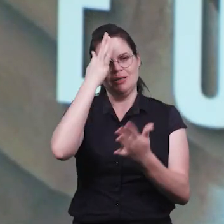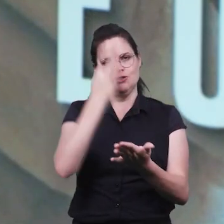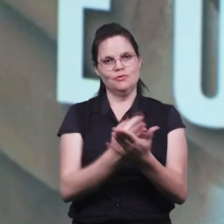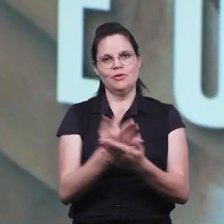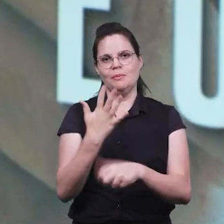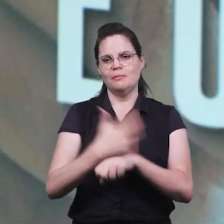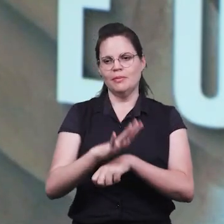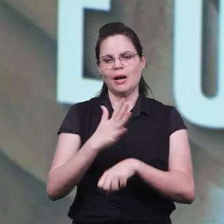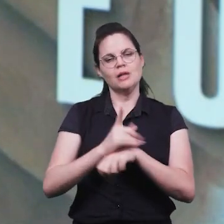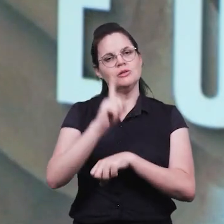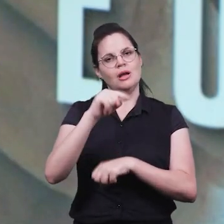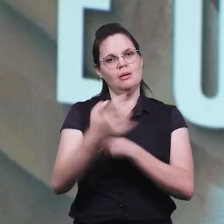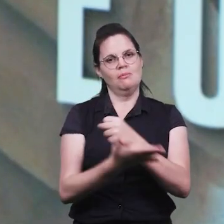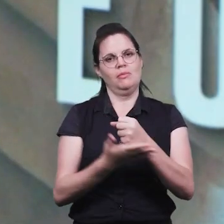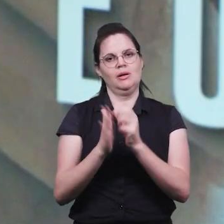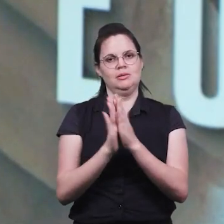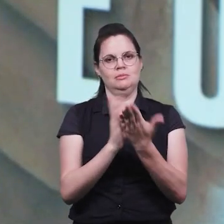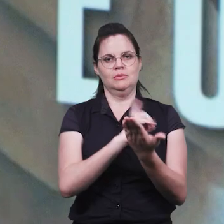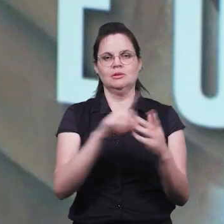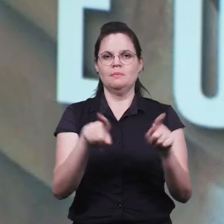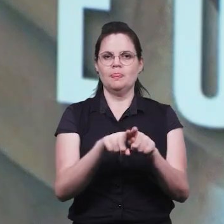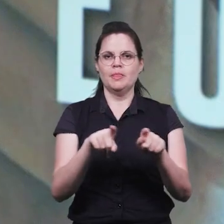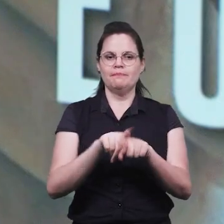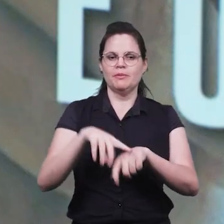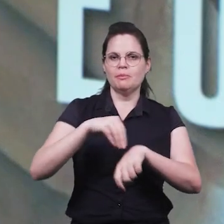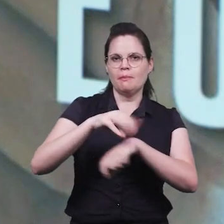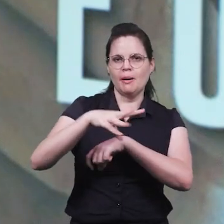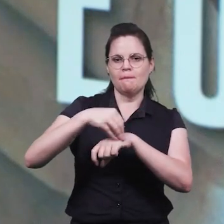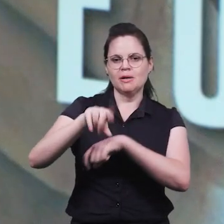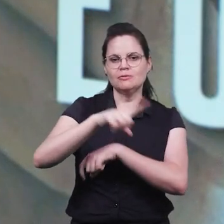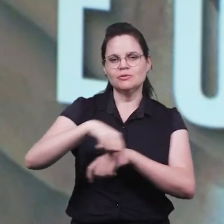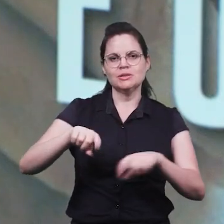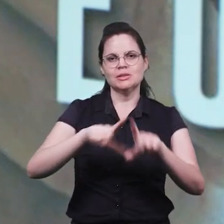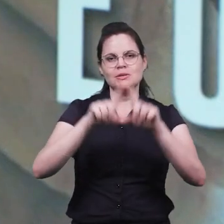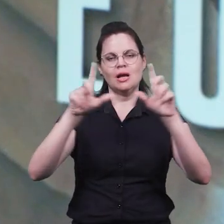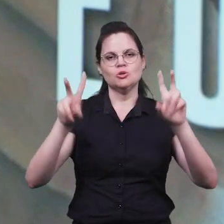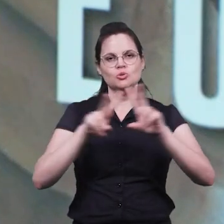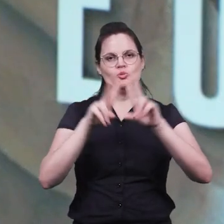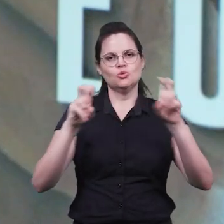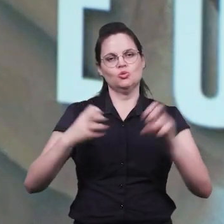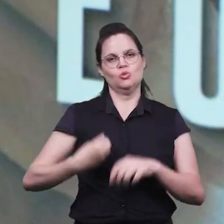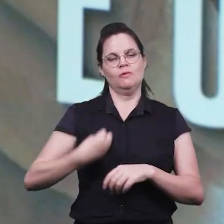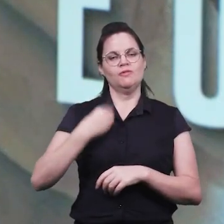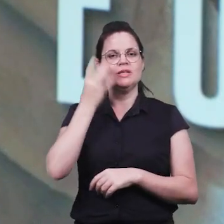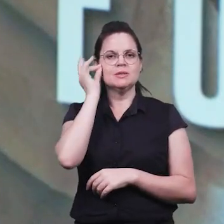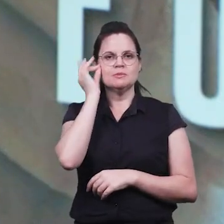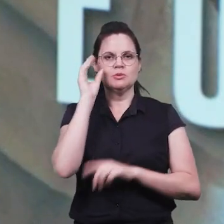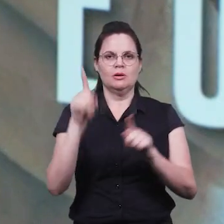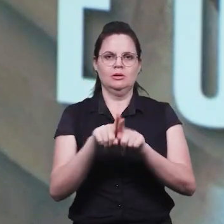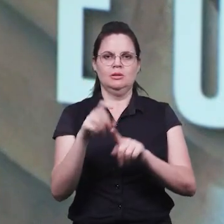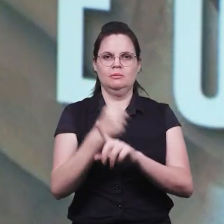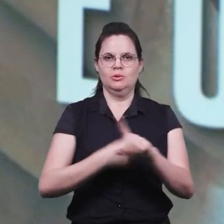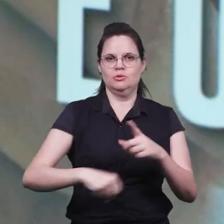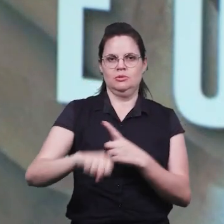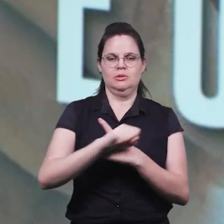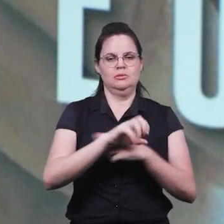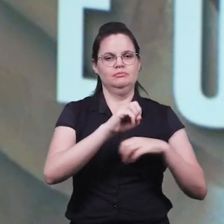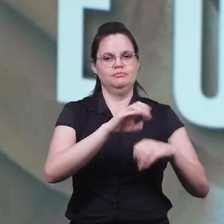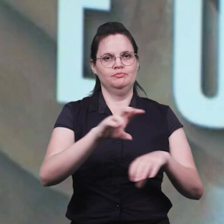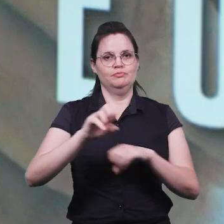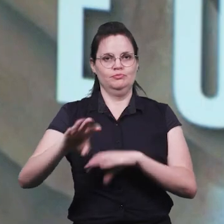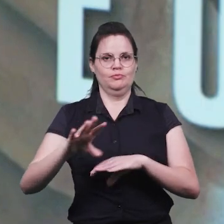como conscientizar a formação espiritual e social do homem, a educação